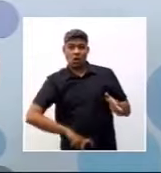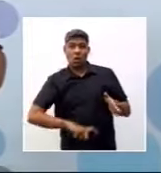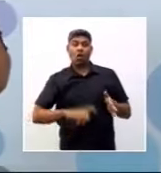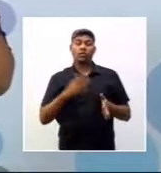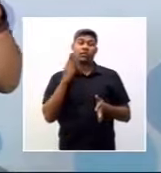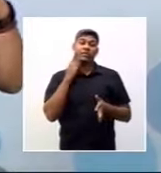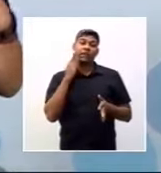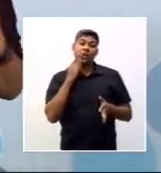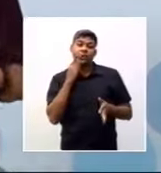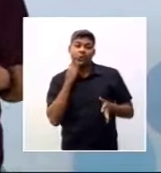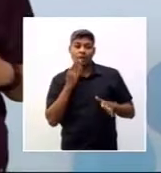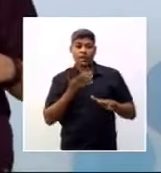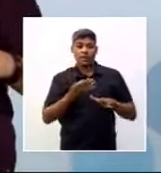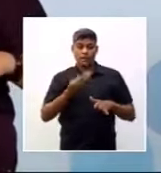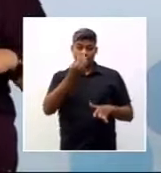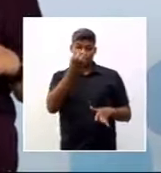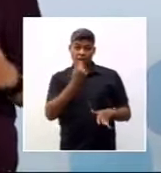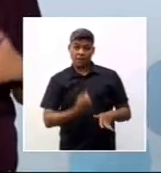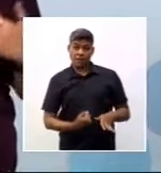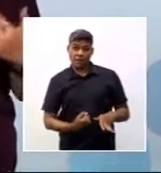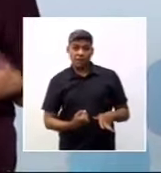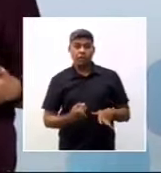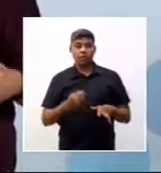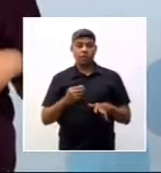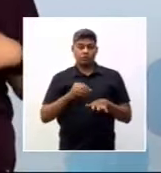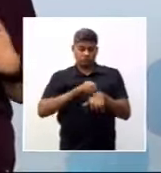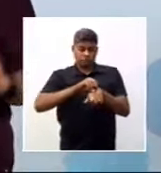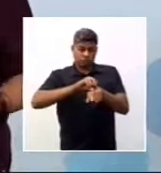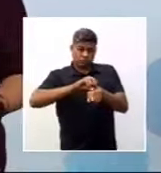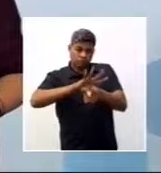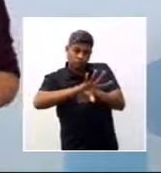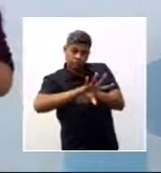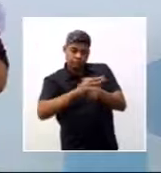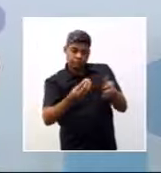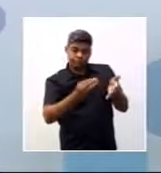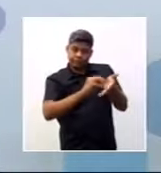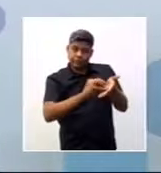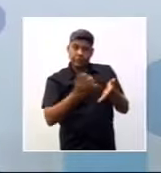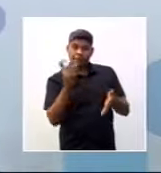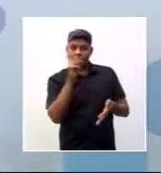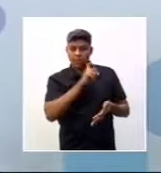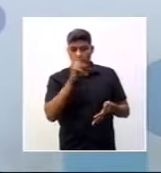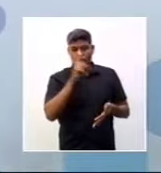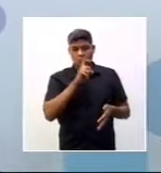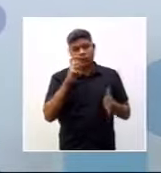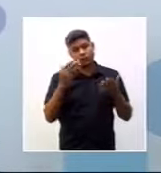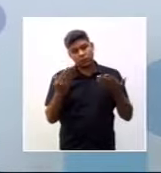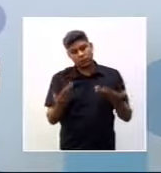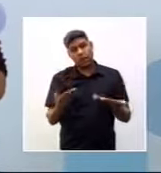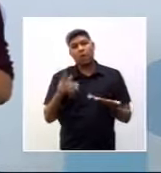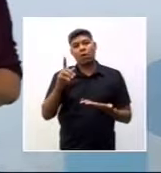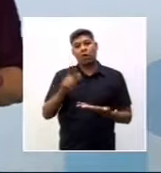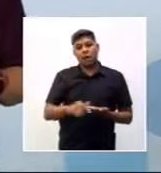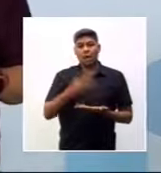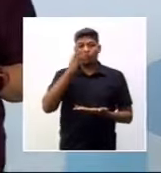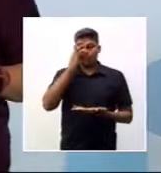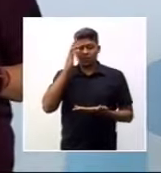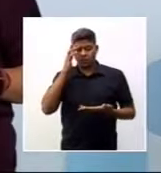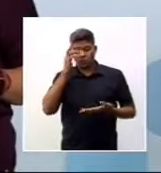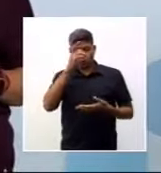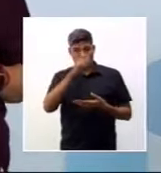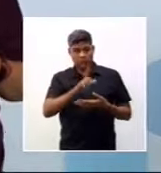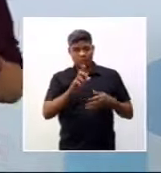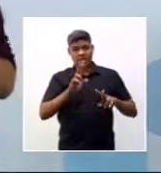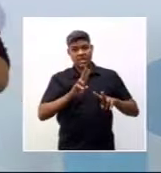quando esse perfil ele faz postagens mentirosas aí sim a gente pode colocar essa pessoa